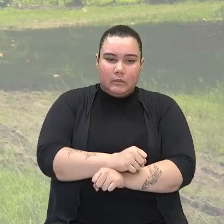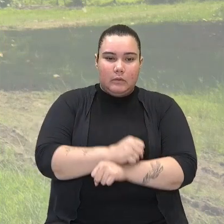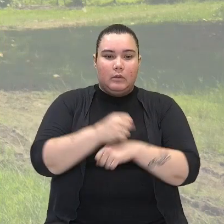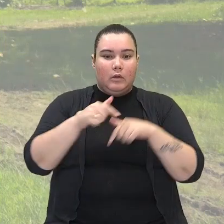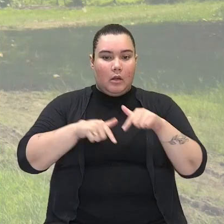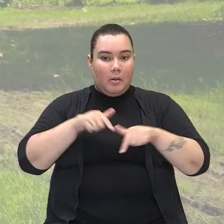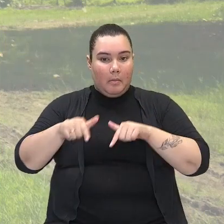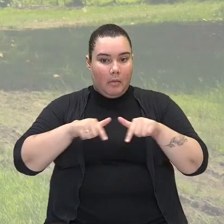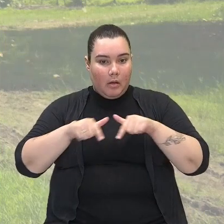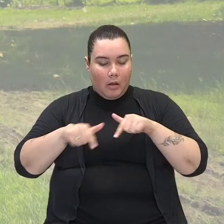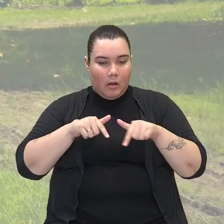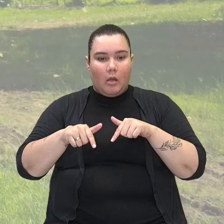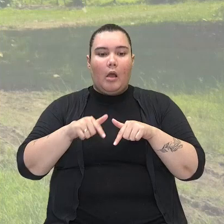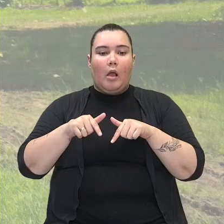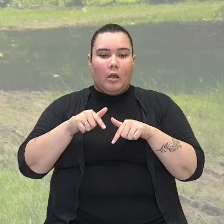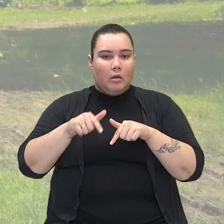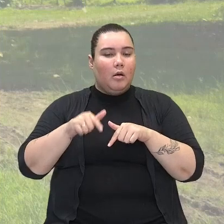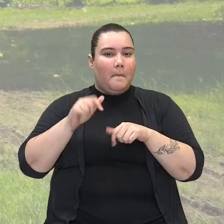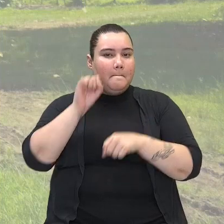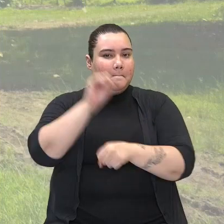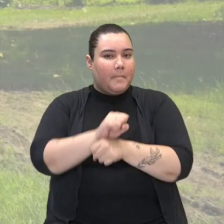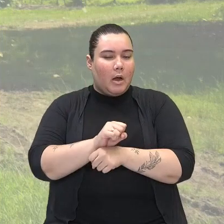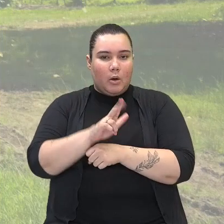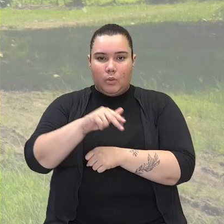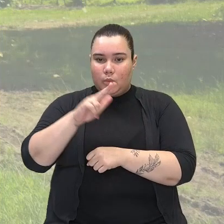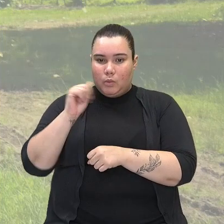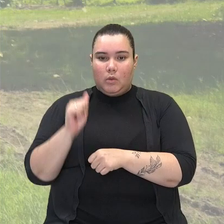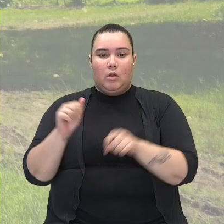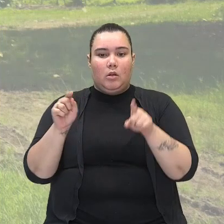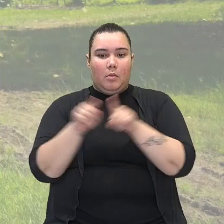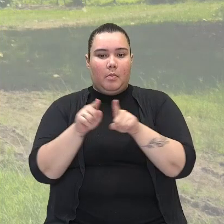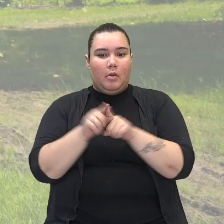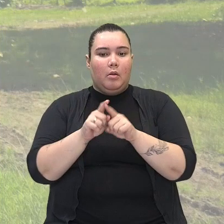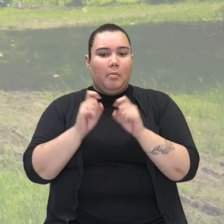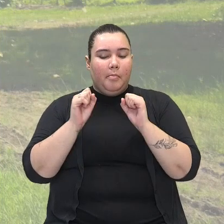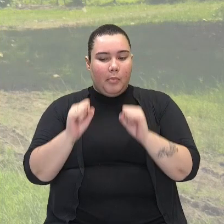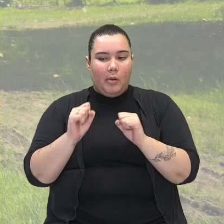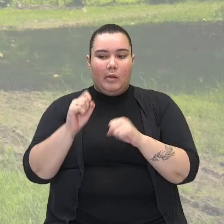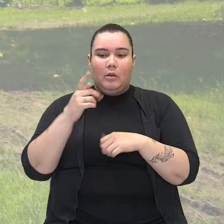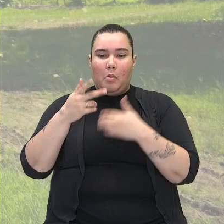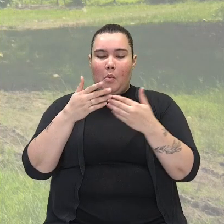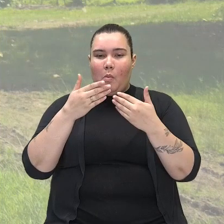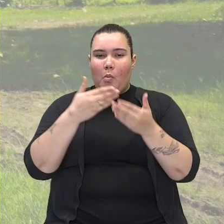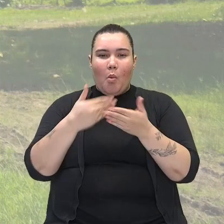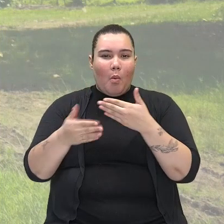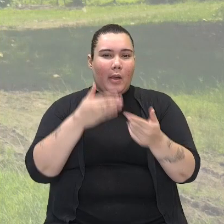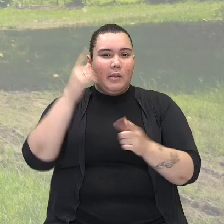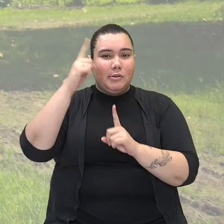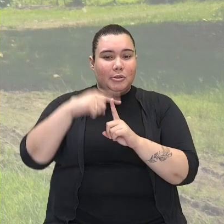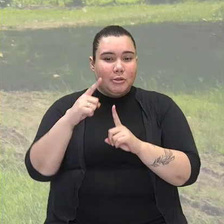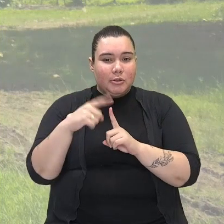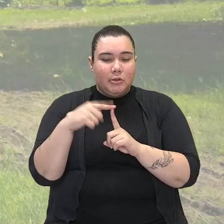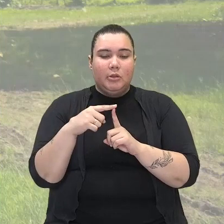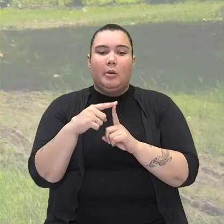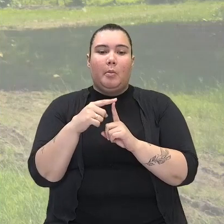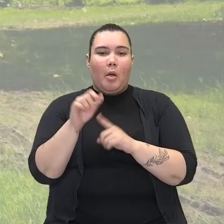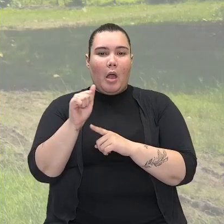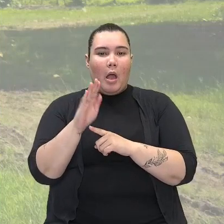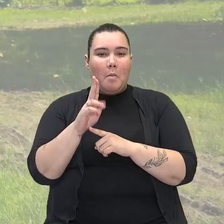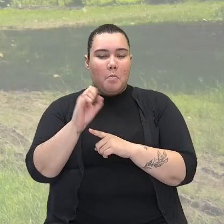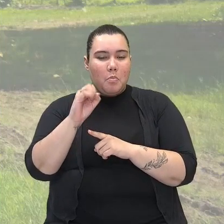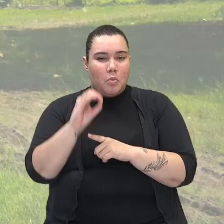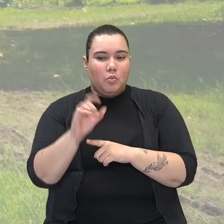trabalhar em condições desumanas e sujeitos a diversos tipos de abusos por parte dos seus senhores. Então, a